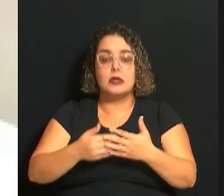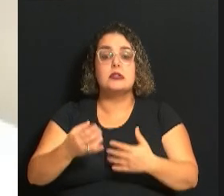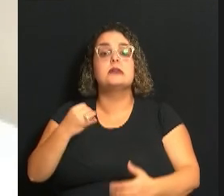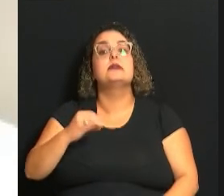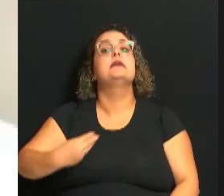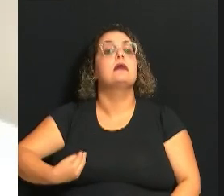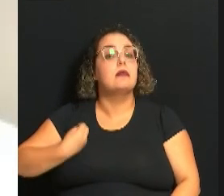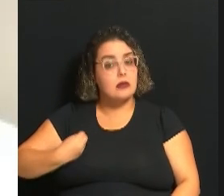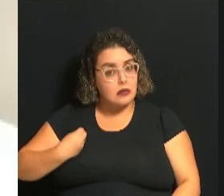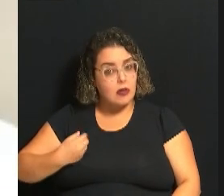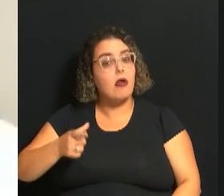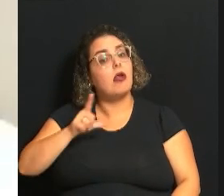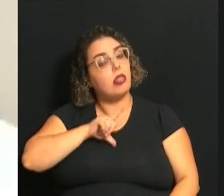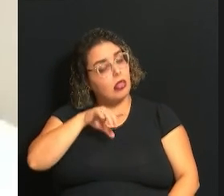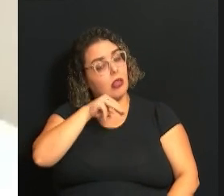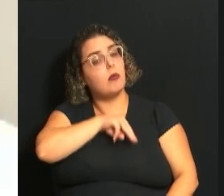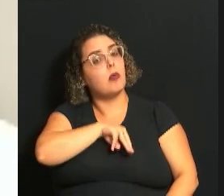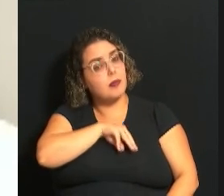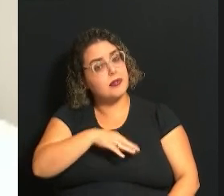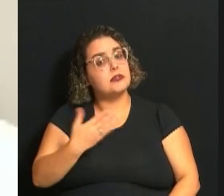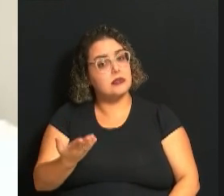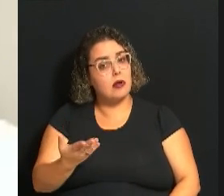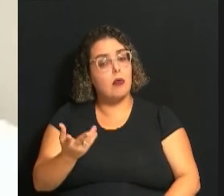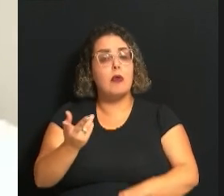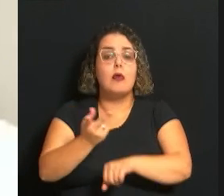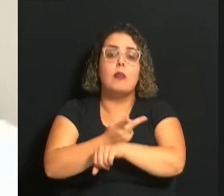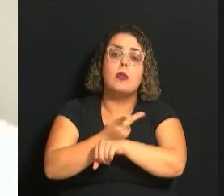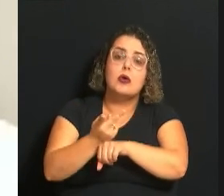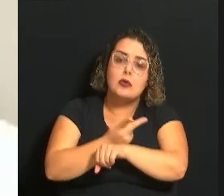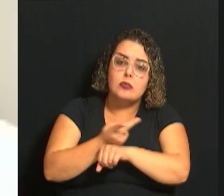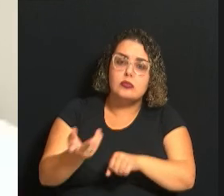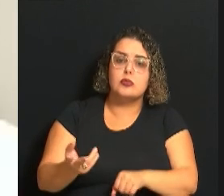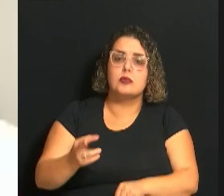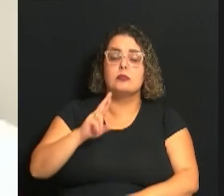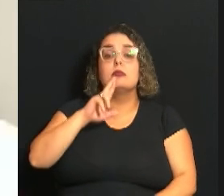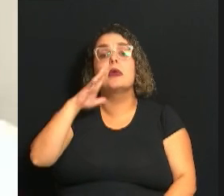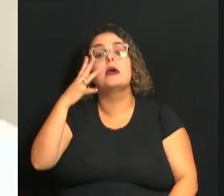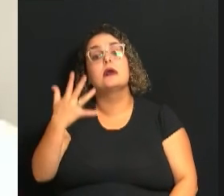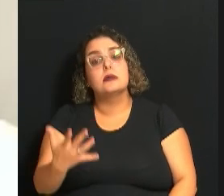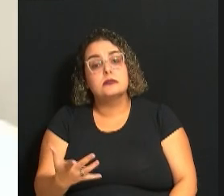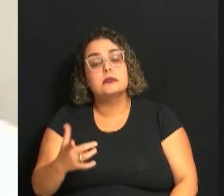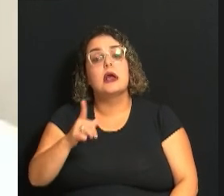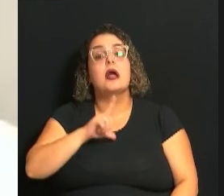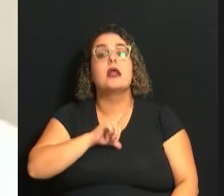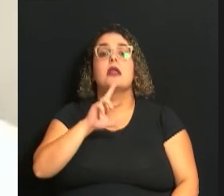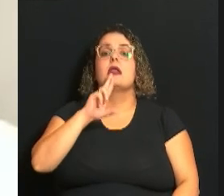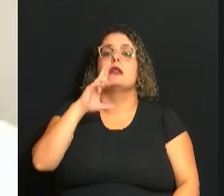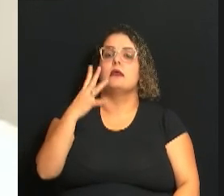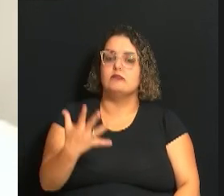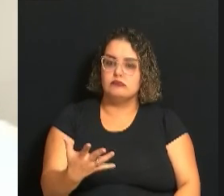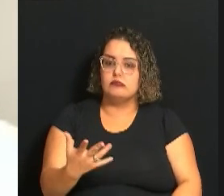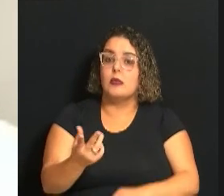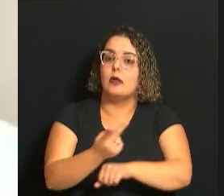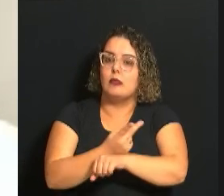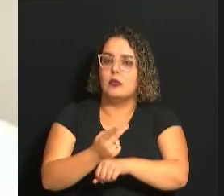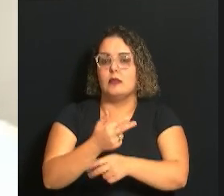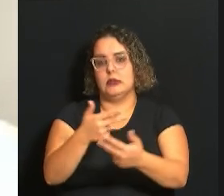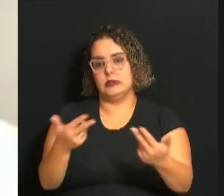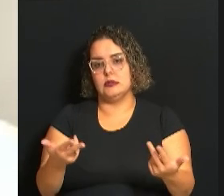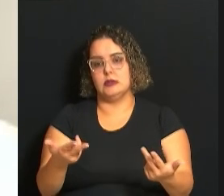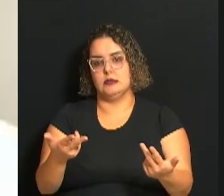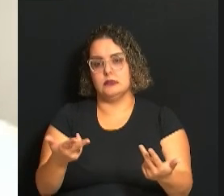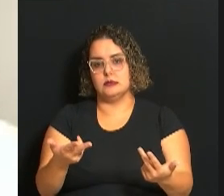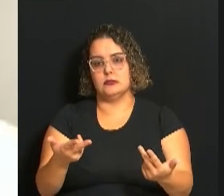porque você ainda tem uma missão a ser cumprida. Então, busca a solução. Tem uma solução. Vá atrás dela, né? Então, o